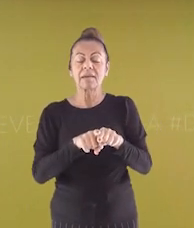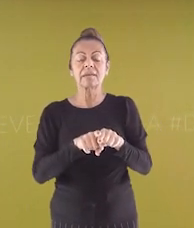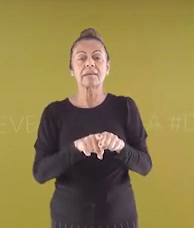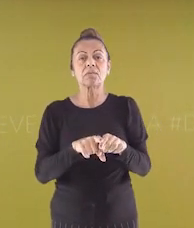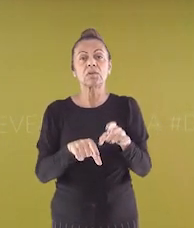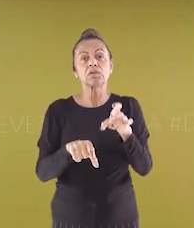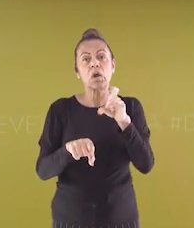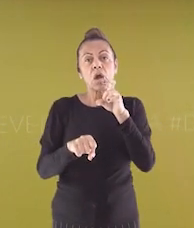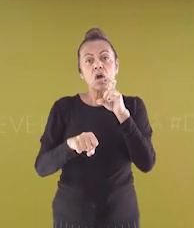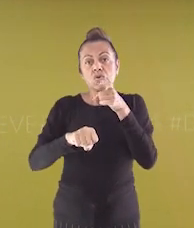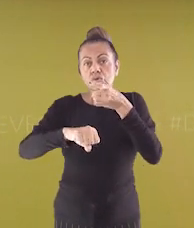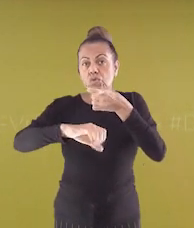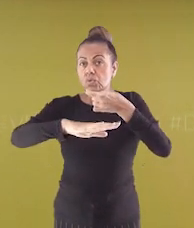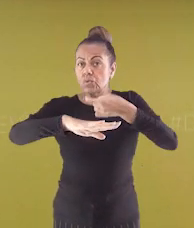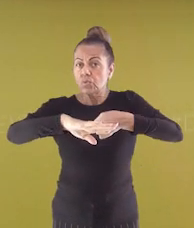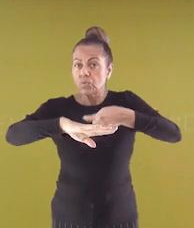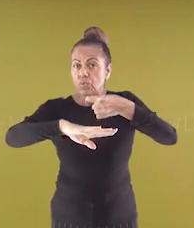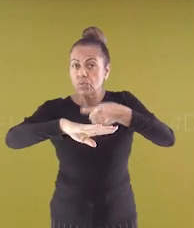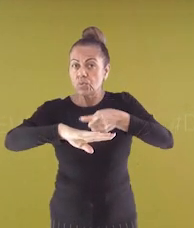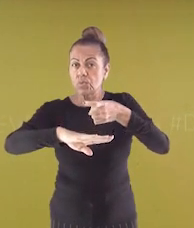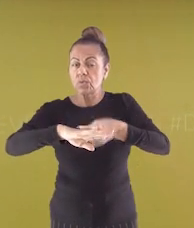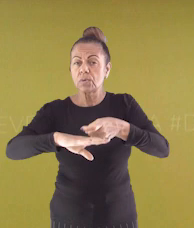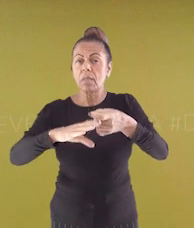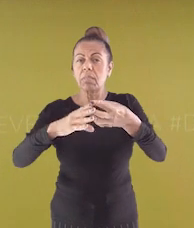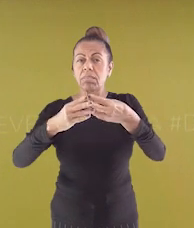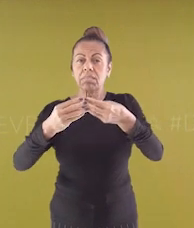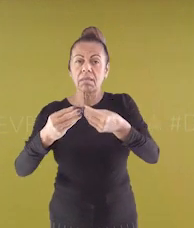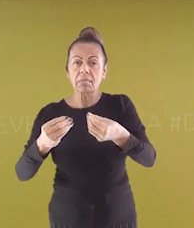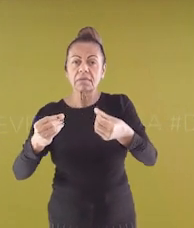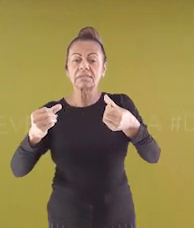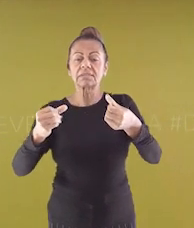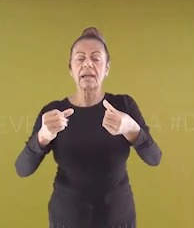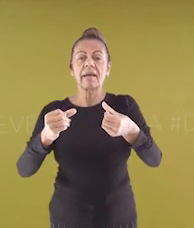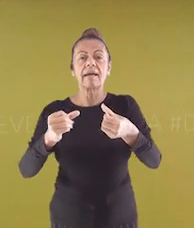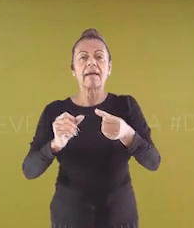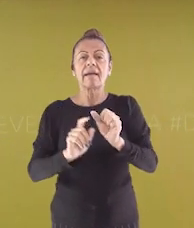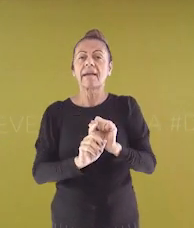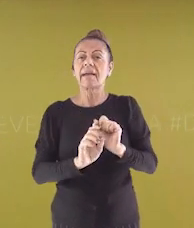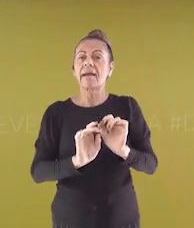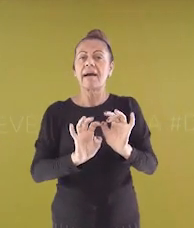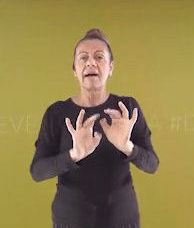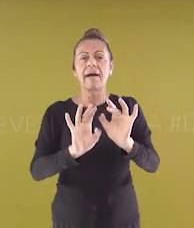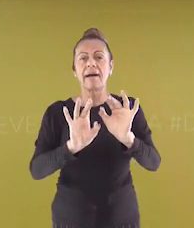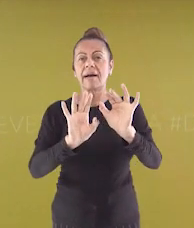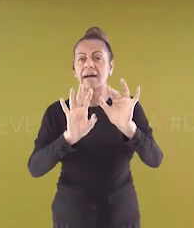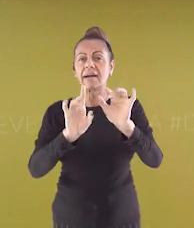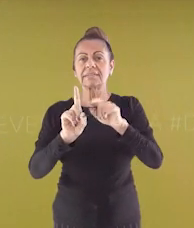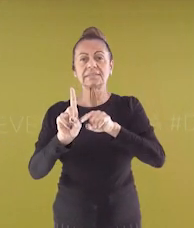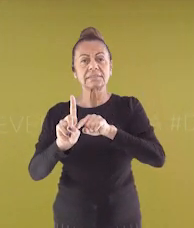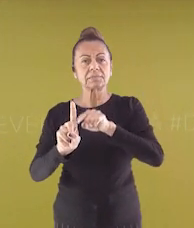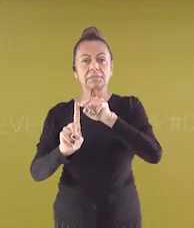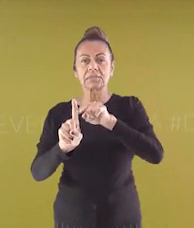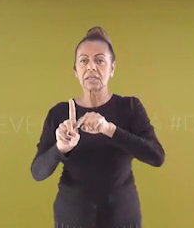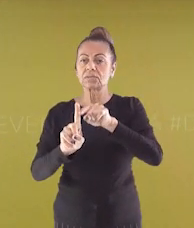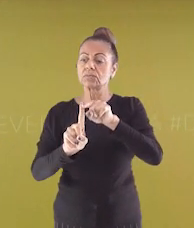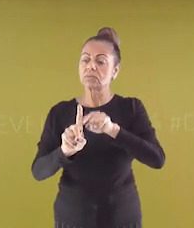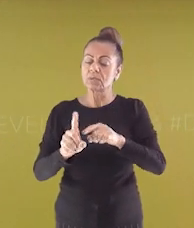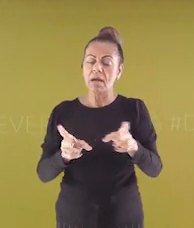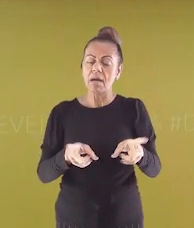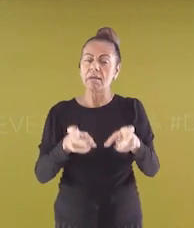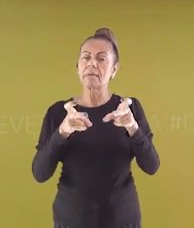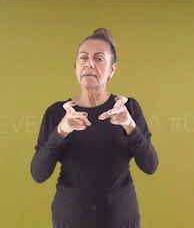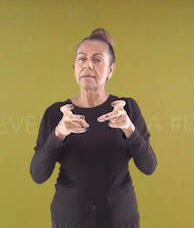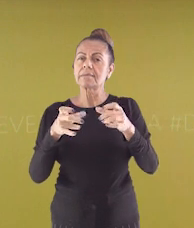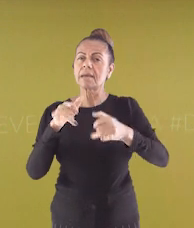amolecer. Na liberação de gases, mudanças de temperatura, entre outros, podemos confirmar a ocorrência